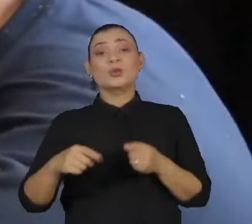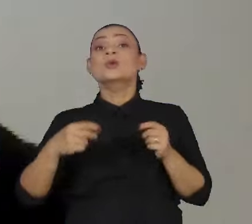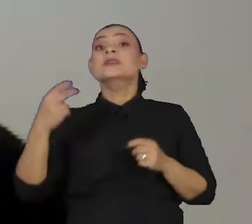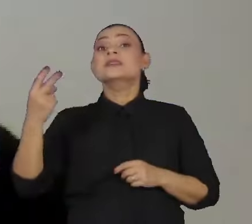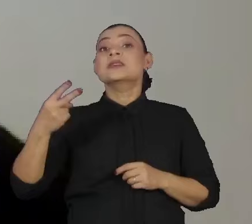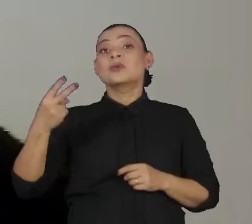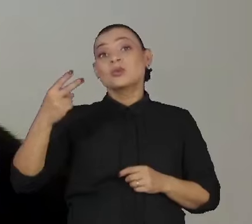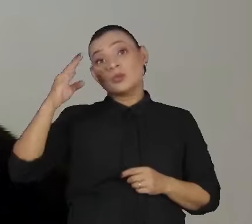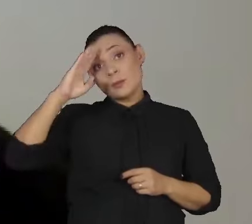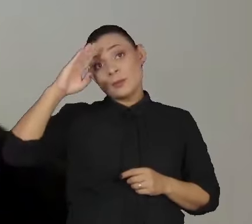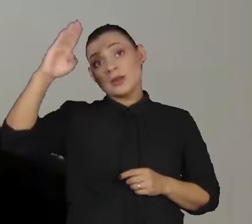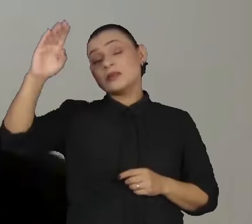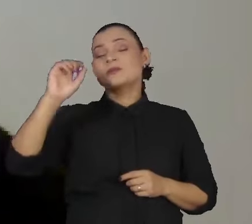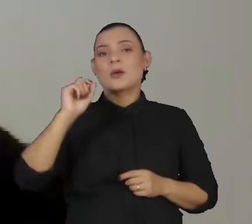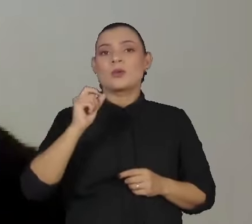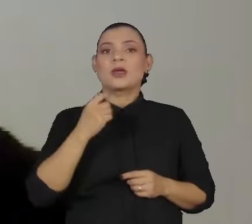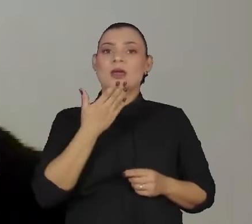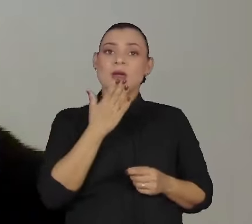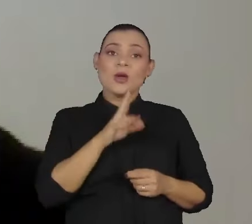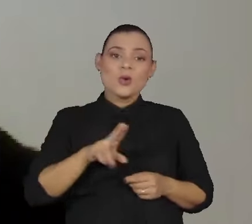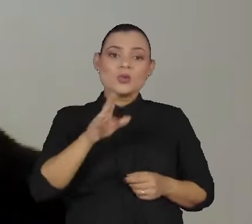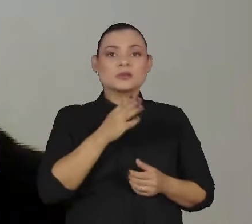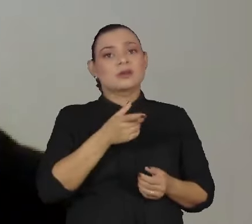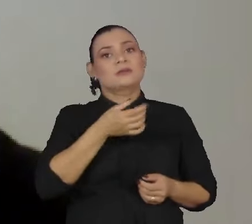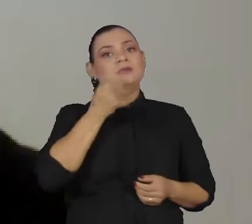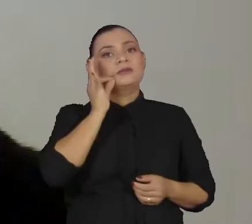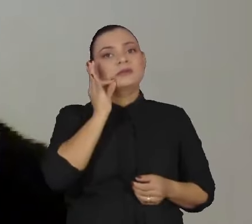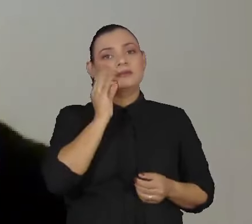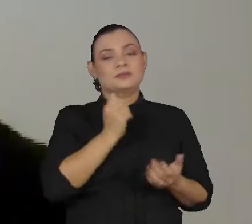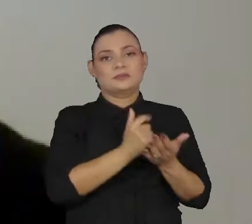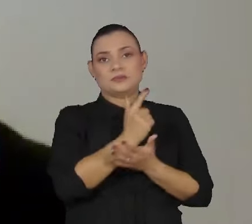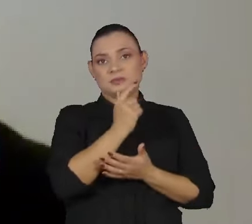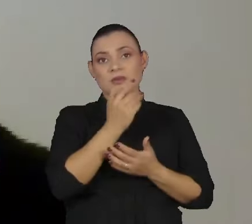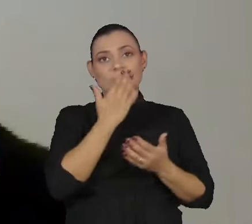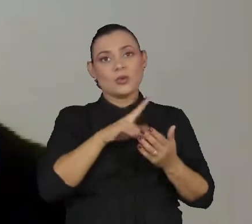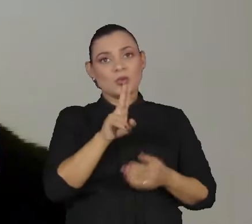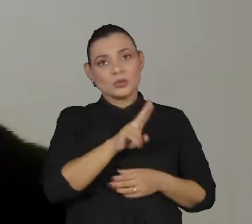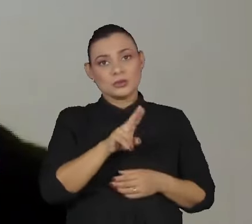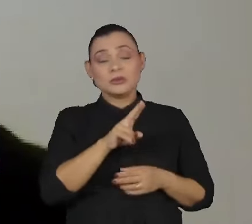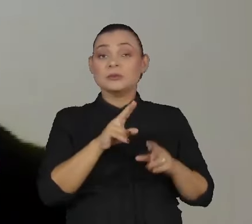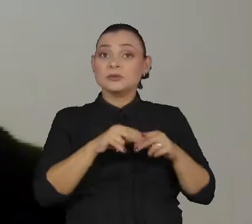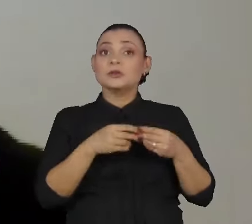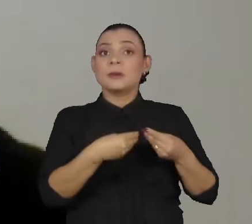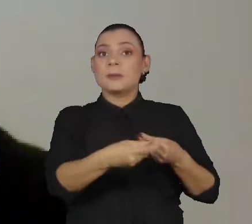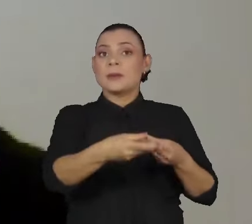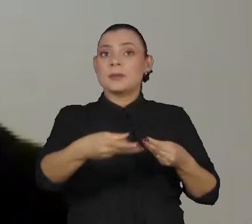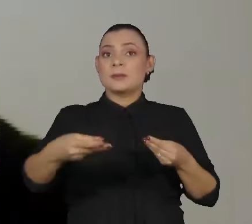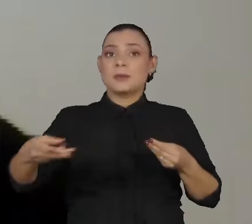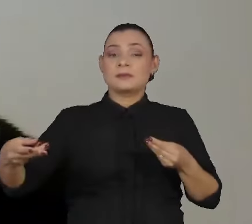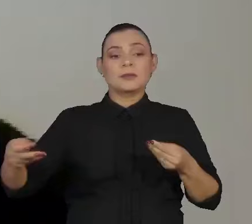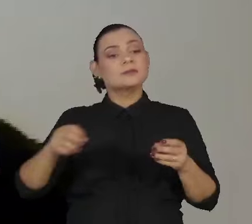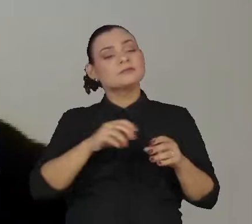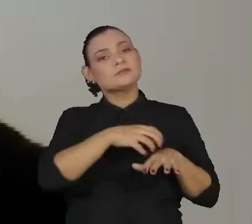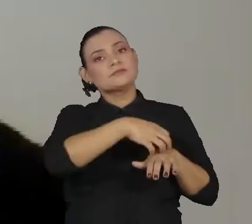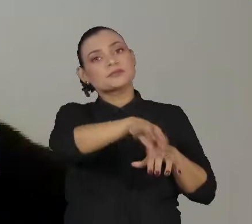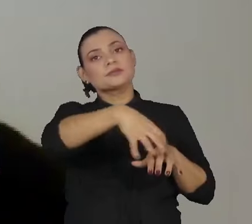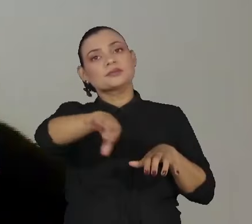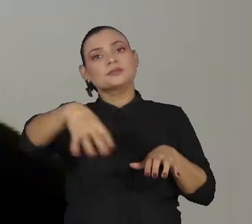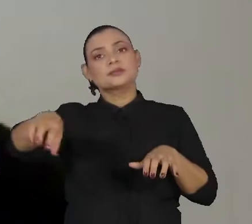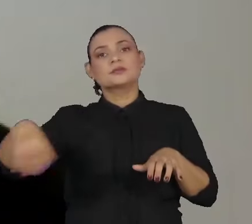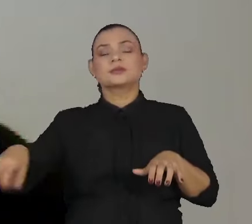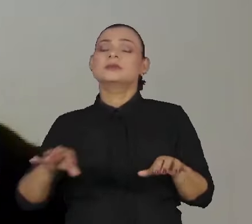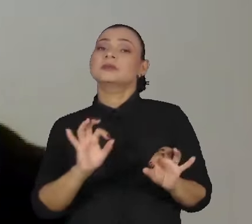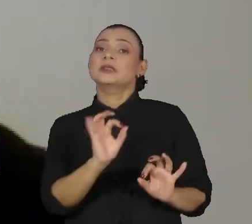consumidor. Em 23 estados, mais o Distrito Federal, são distribuídas as nossas indústrias.